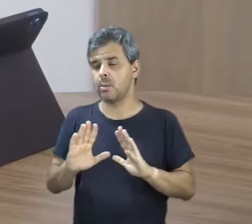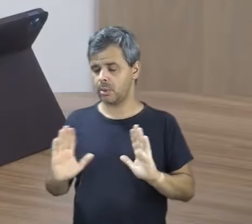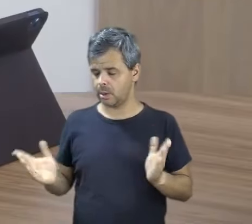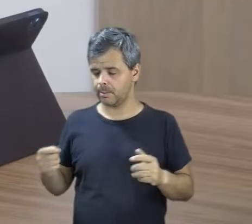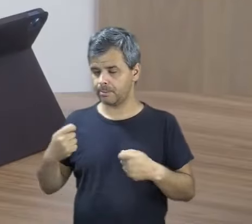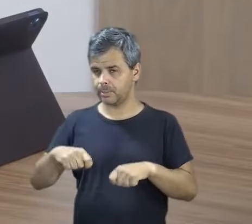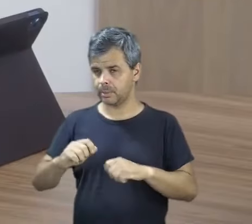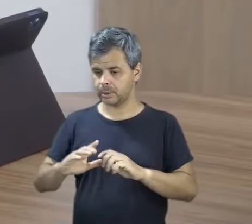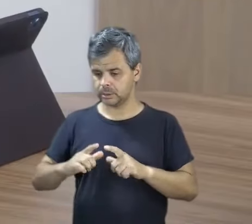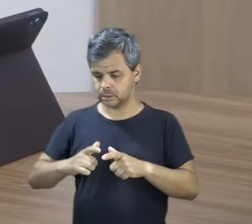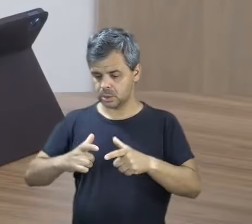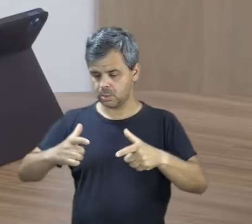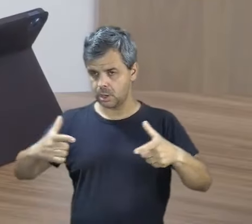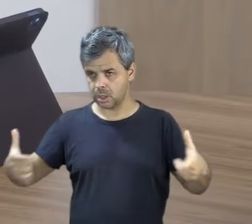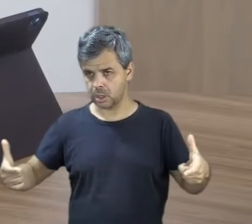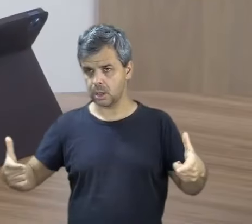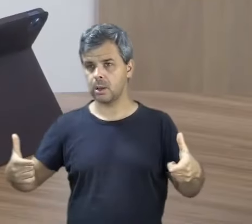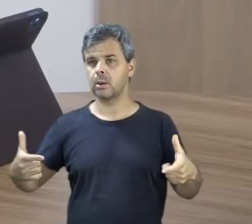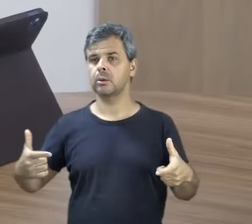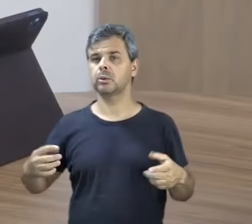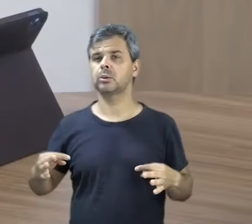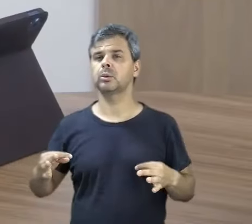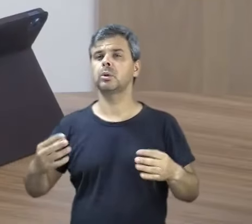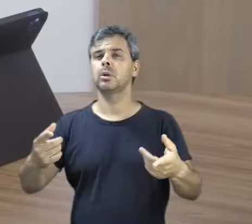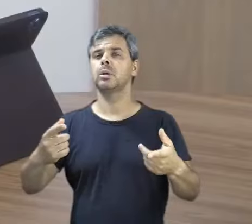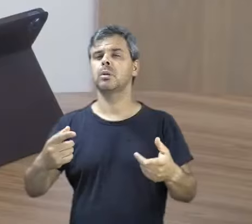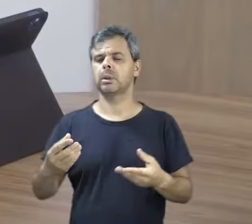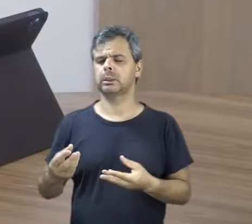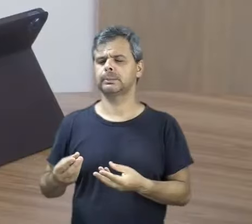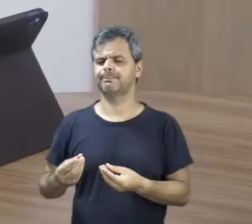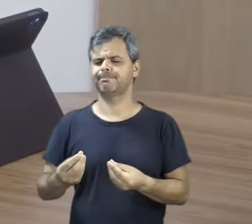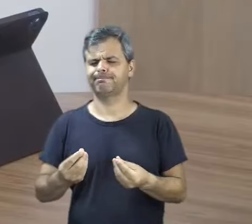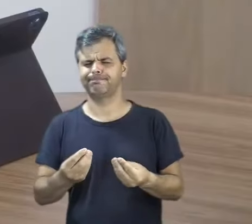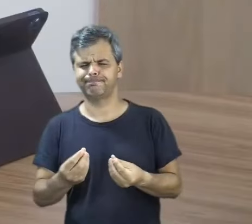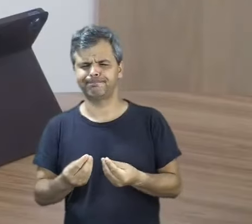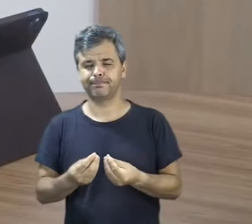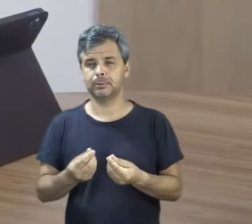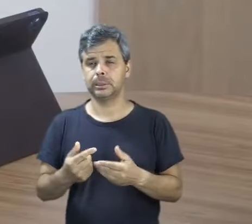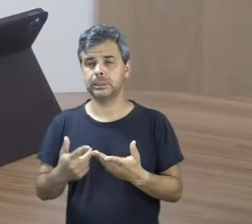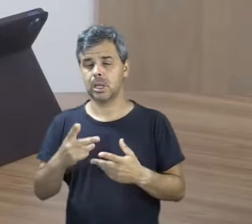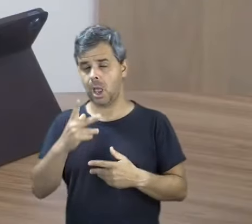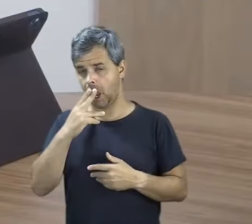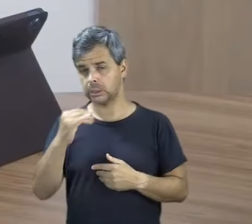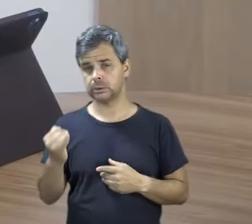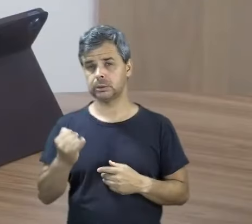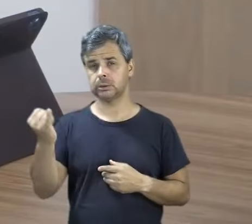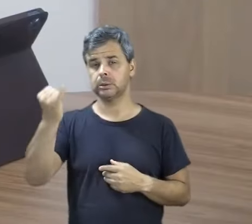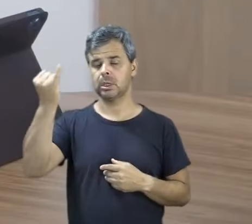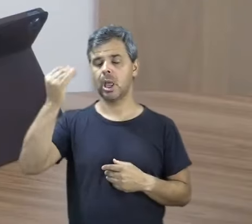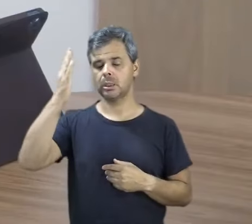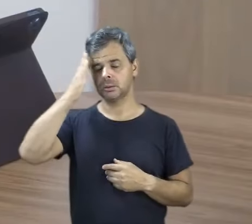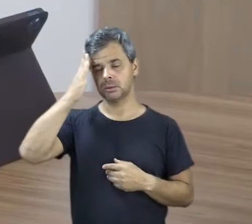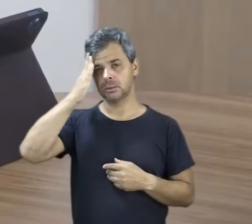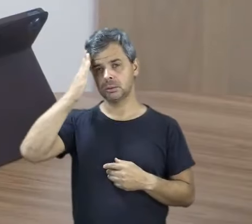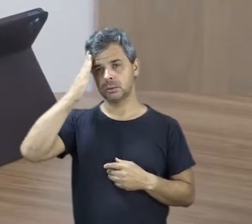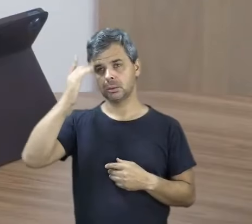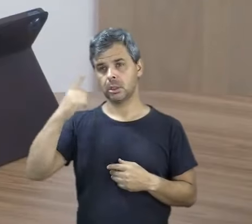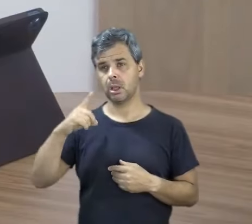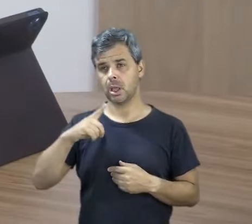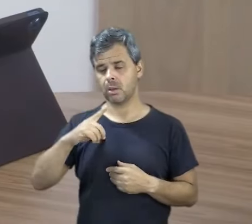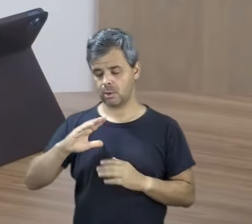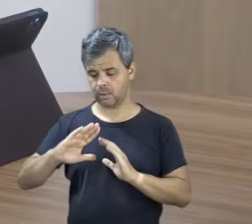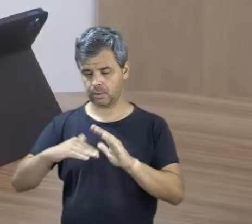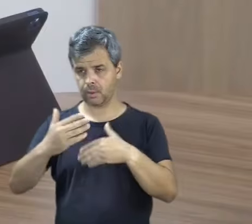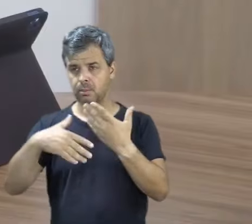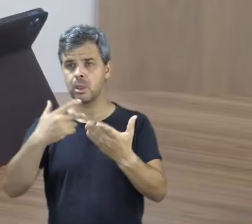gente precisa ampliar esses. Né? Tô aqui bem sensível para falar sobre isso, porque eu acho que é importante a gente reconhecer que houve um